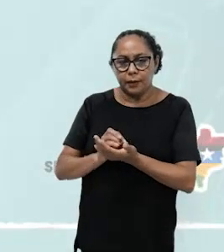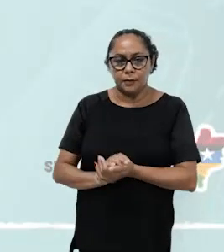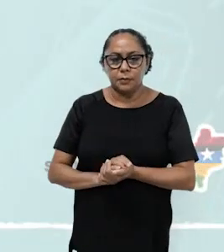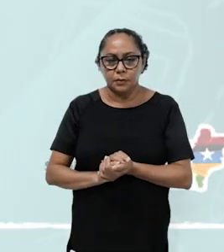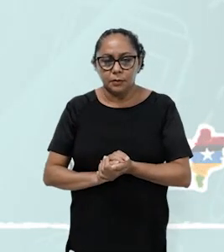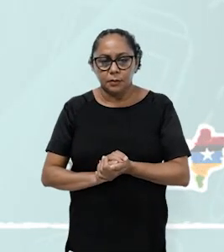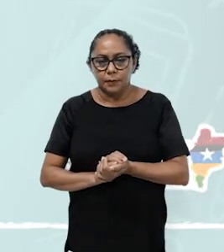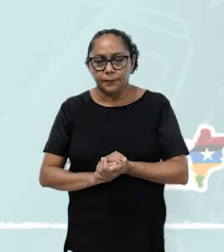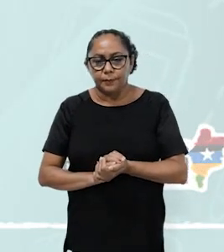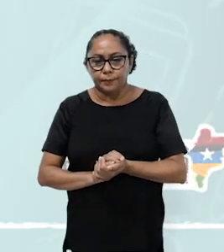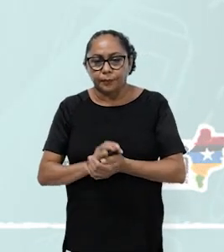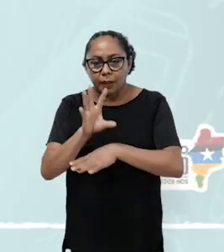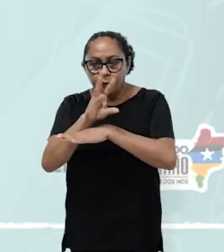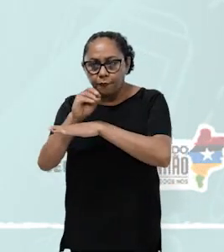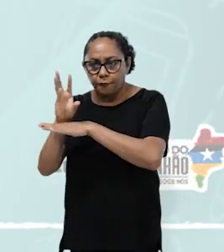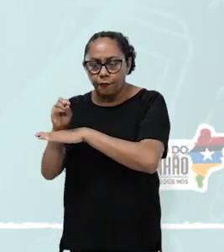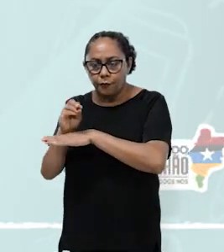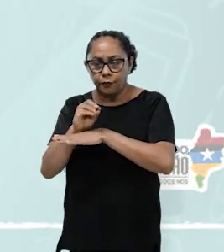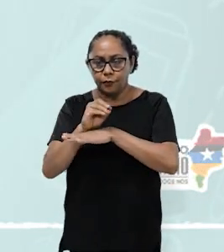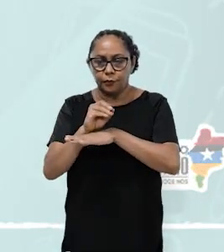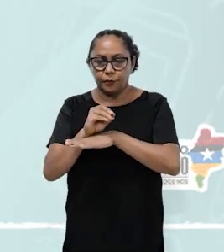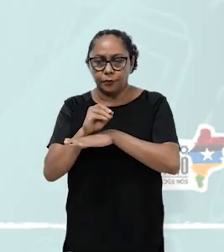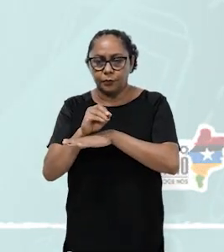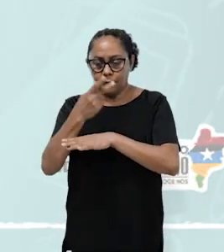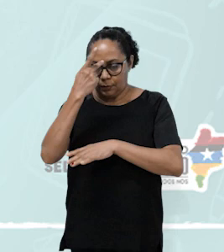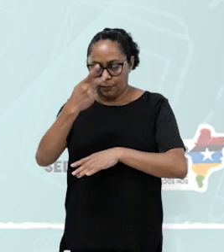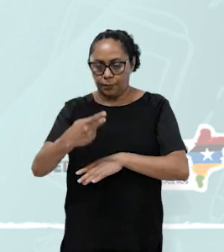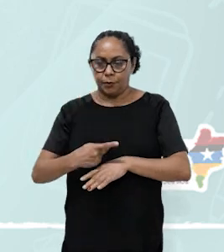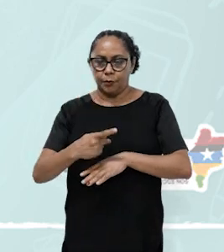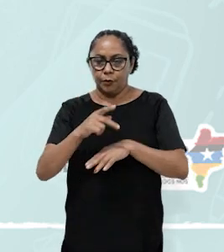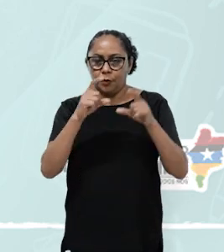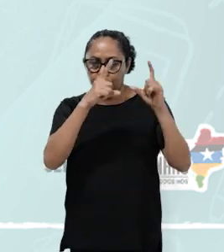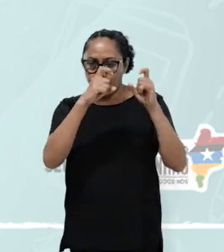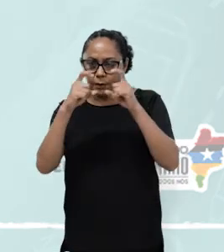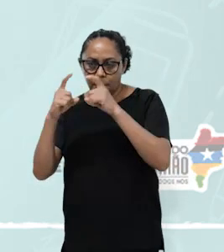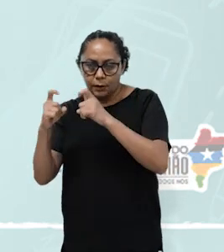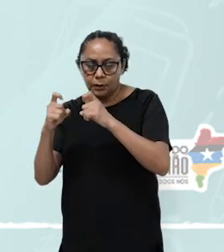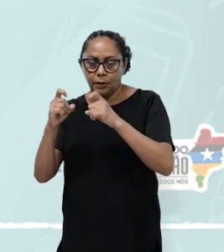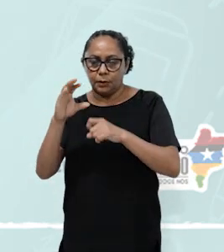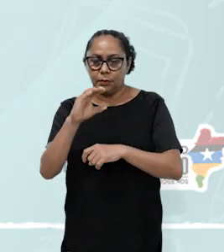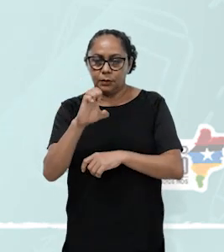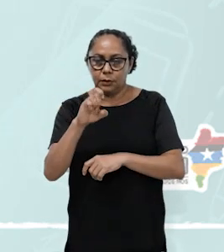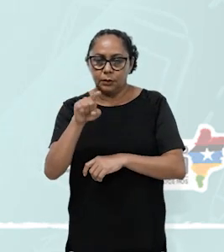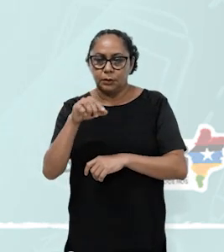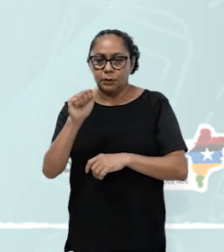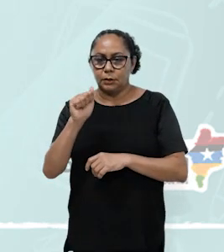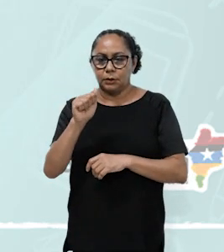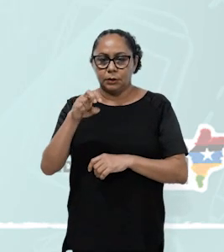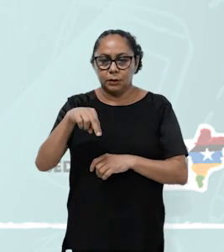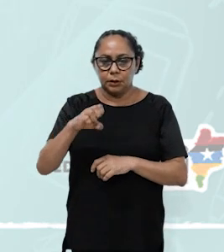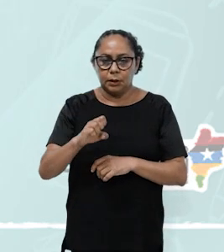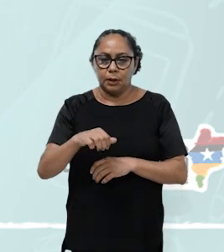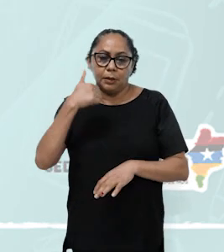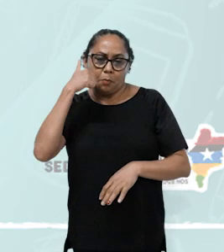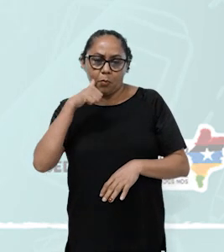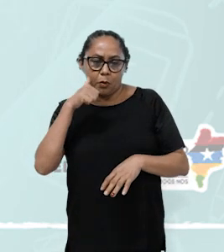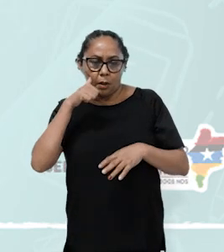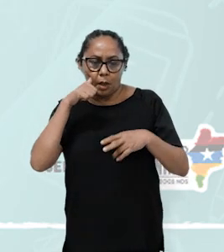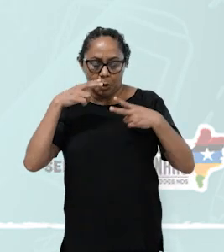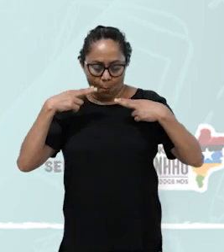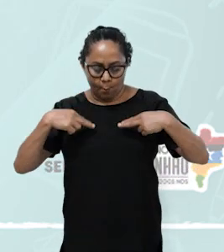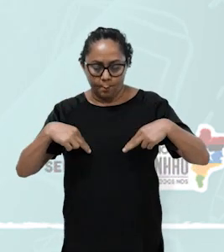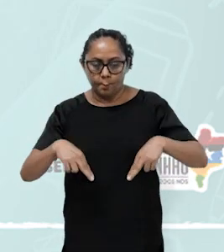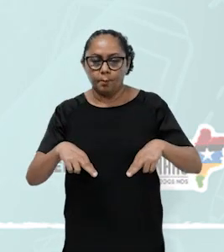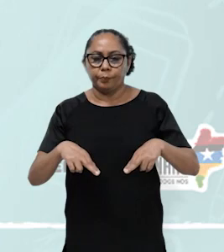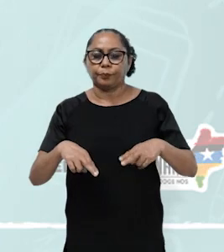Cézanne, autorretrato dele. Natureza morta, geométrica. Mulheres nuas ainda eram comum